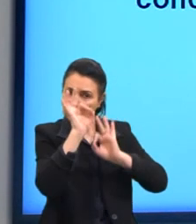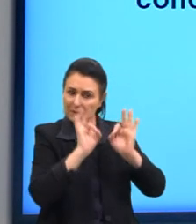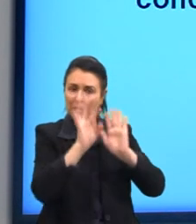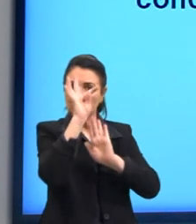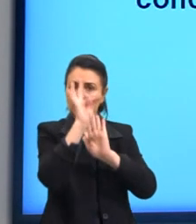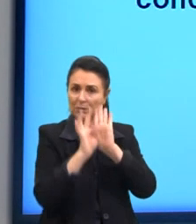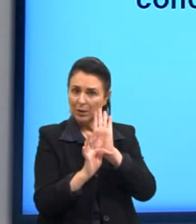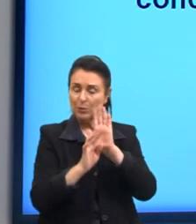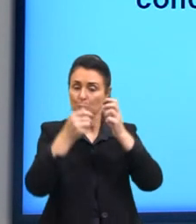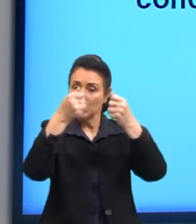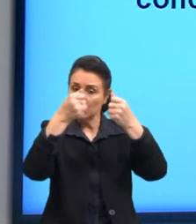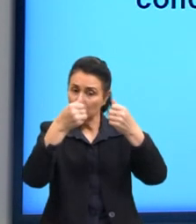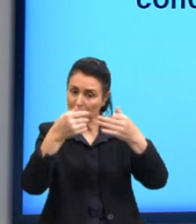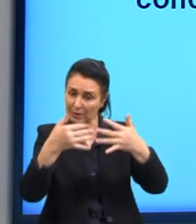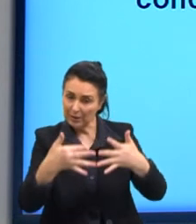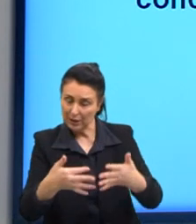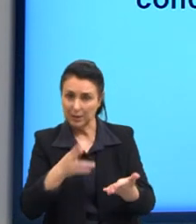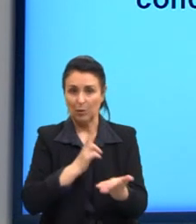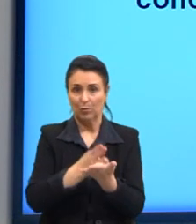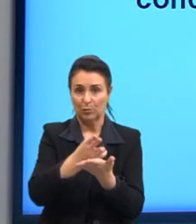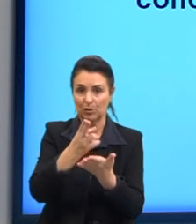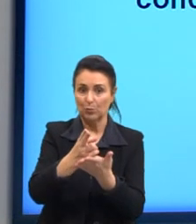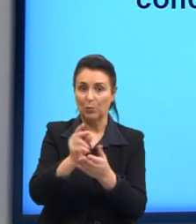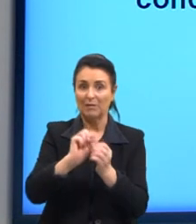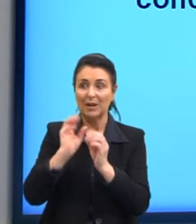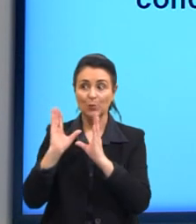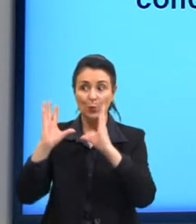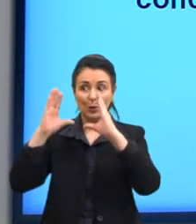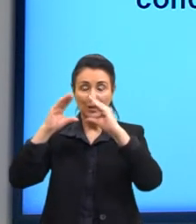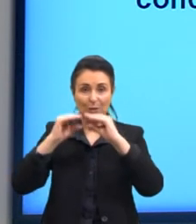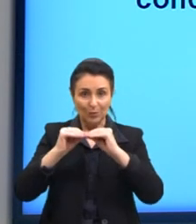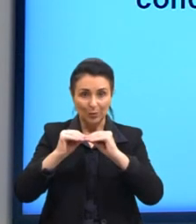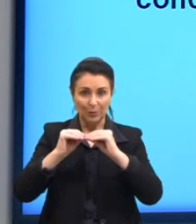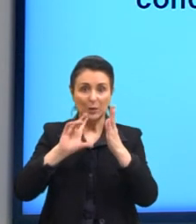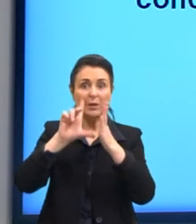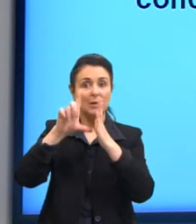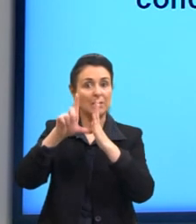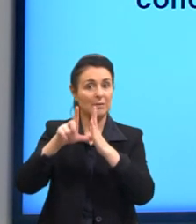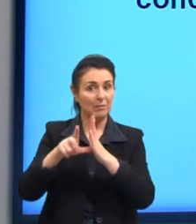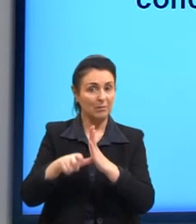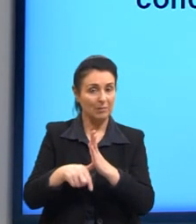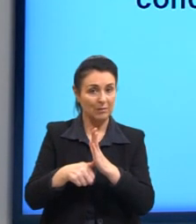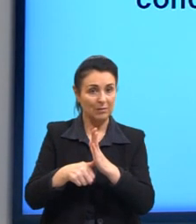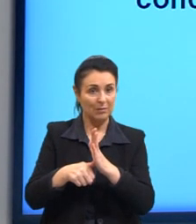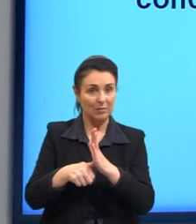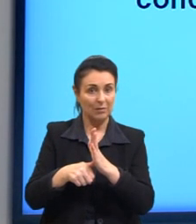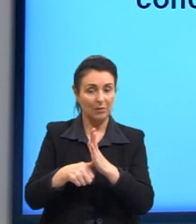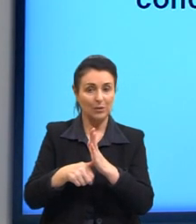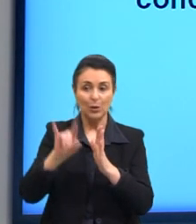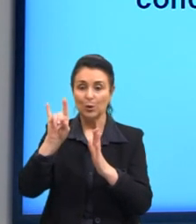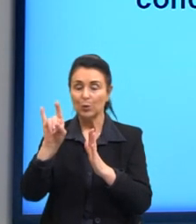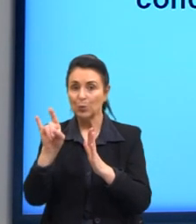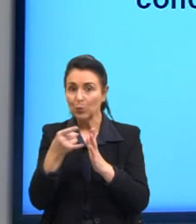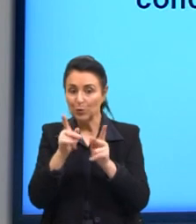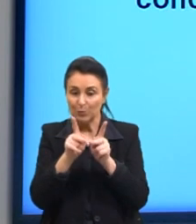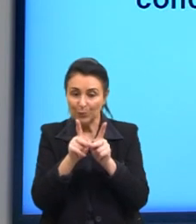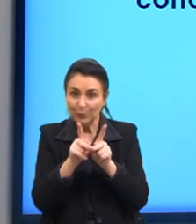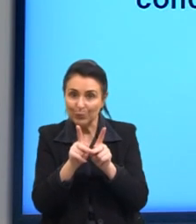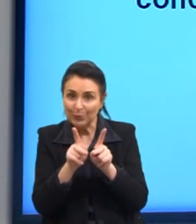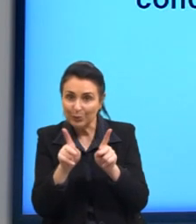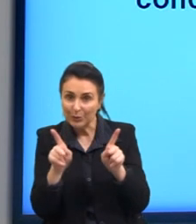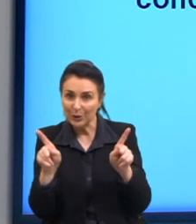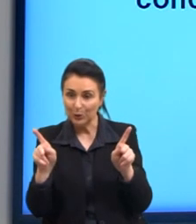depois tô explicando seguindo meu resumo e por fim aqui no último período